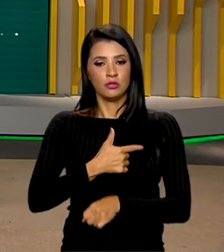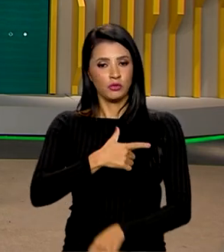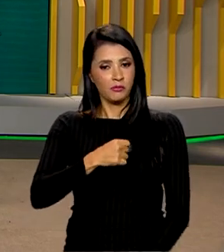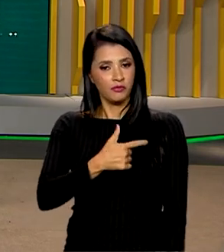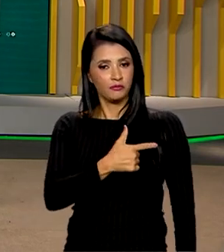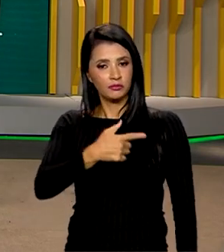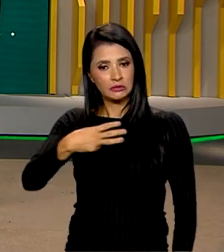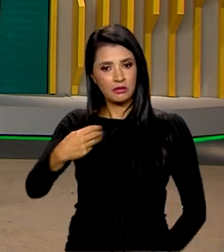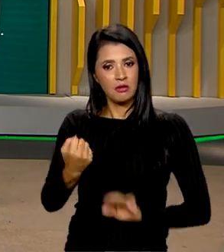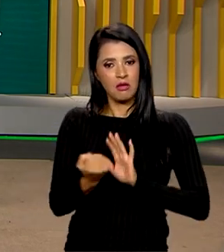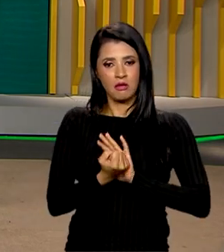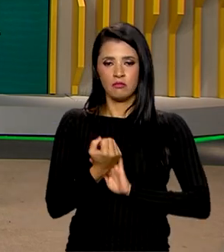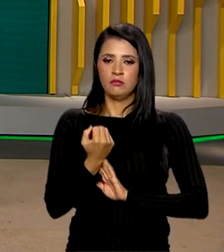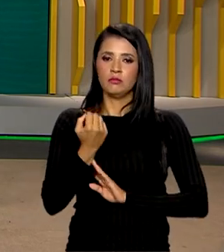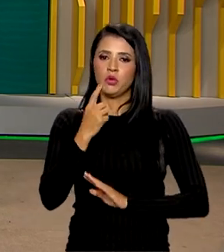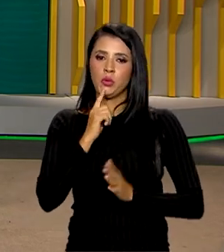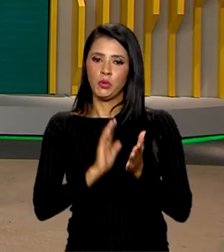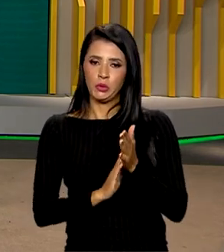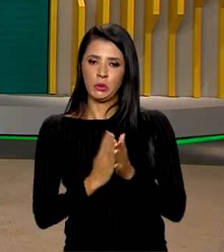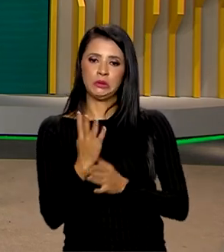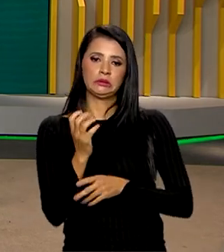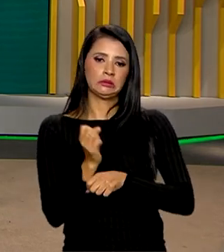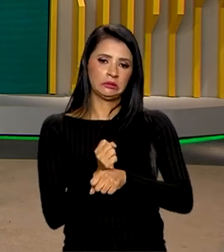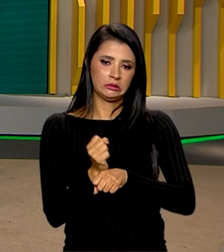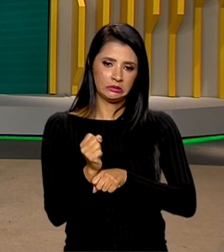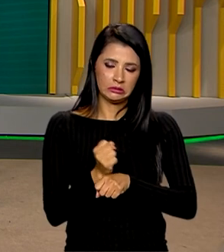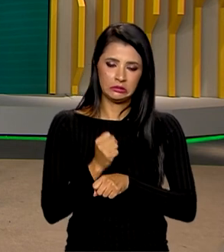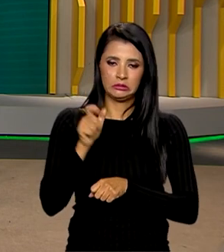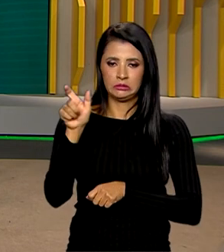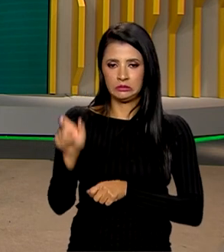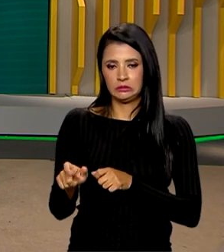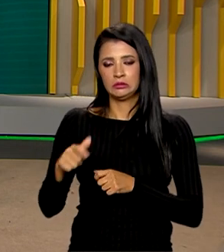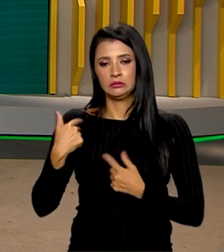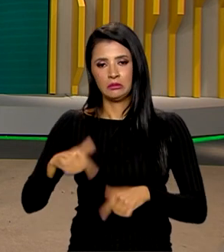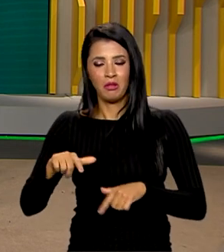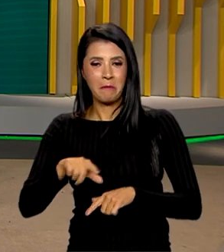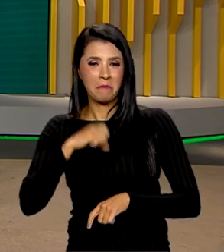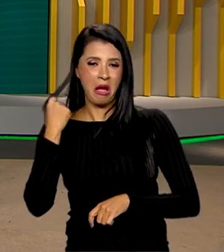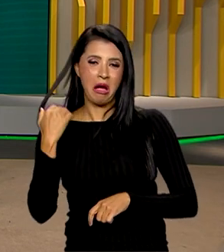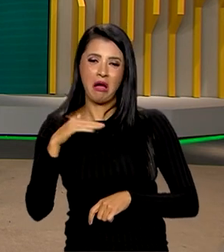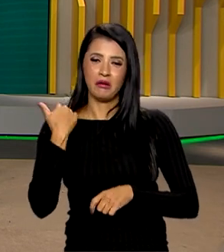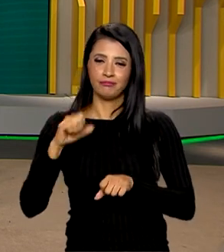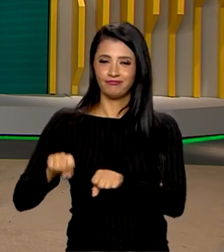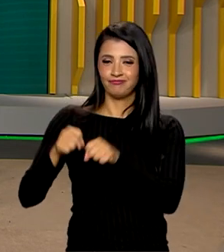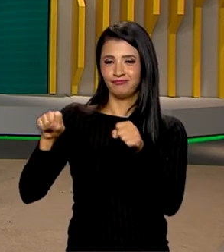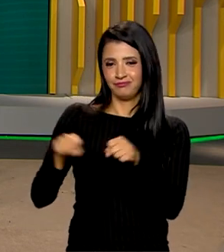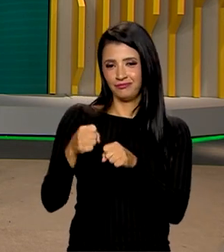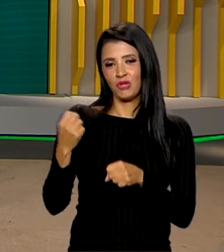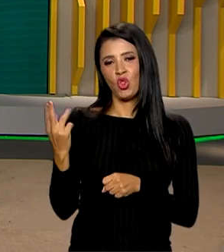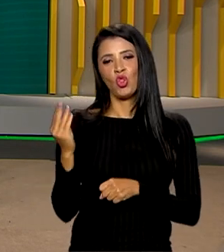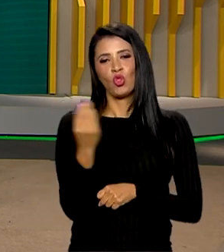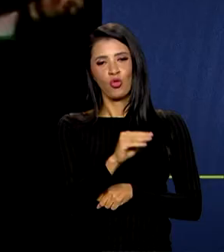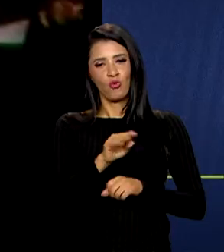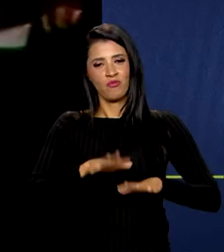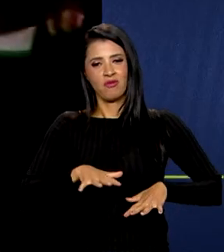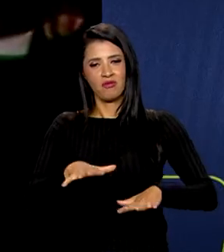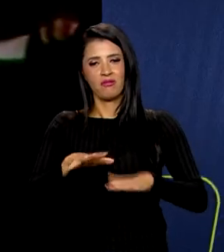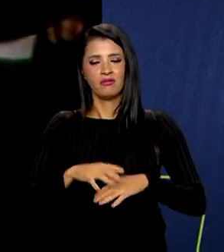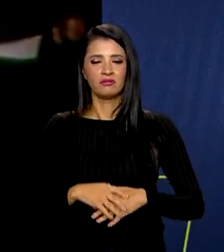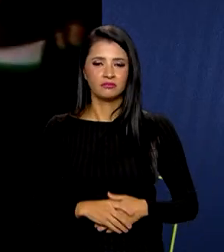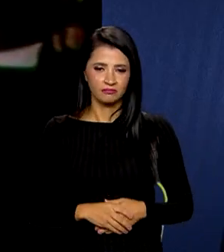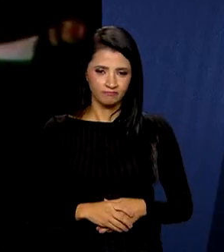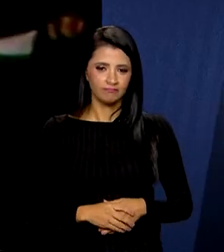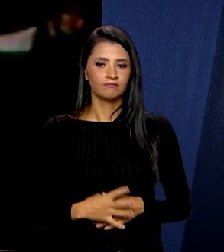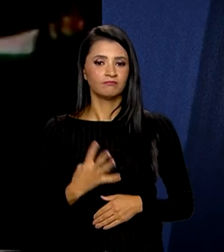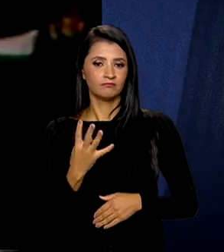ano, marca os 40 anos do assassinato da trabalhadora Margarida Alves, que deu nome à marcha. 40